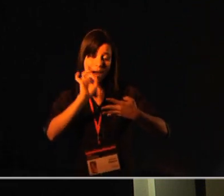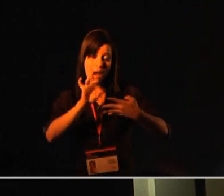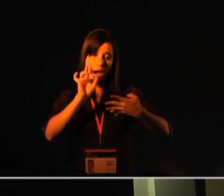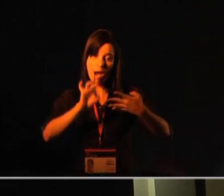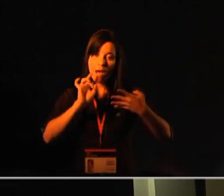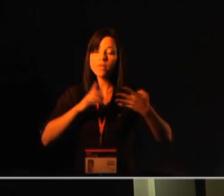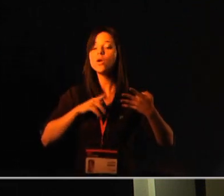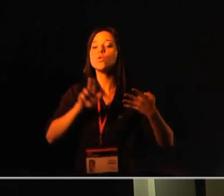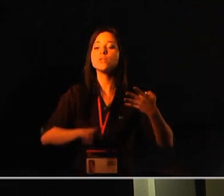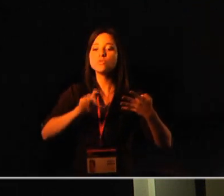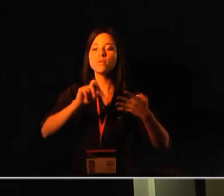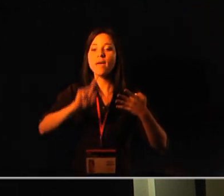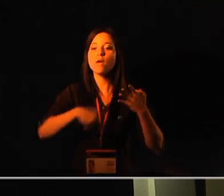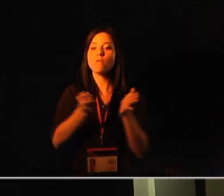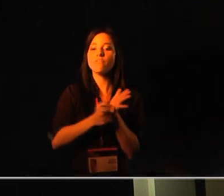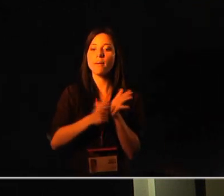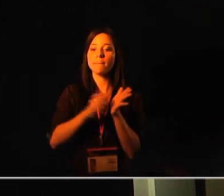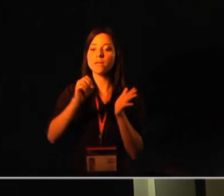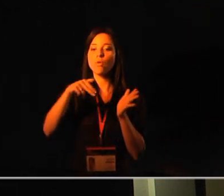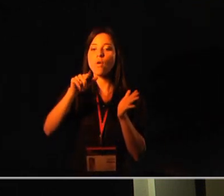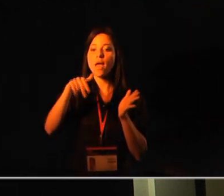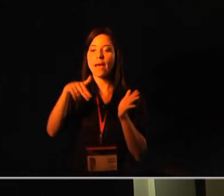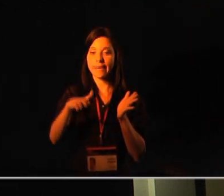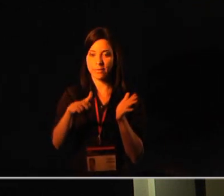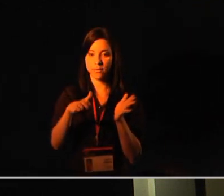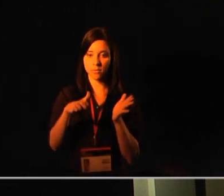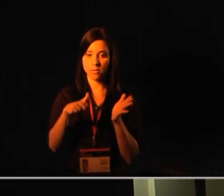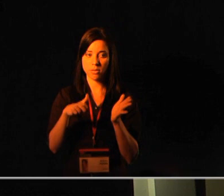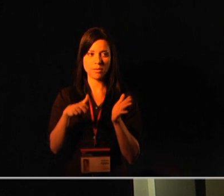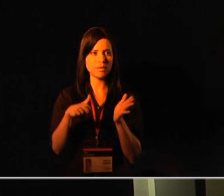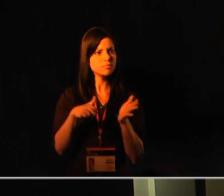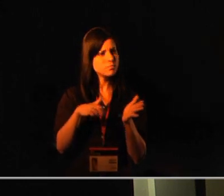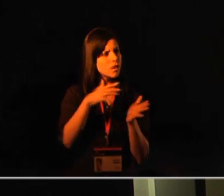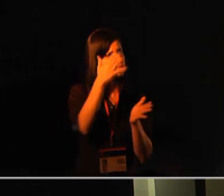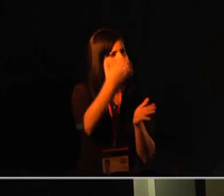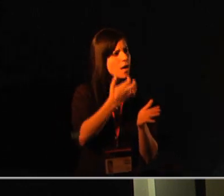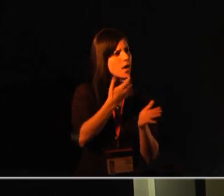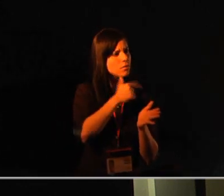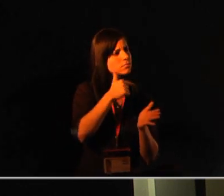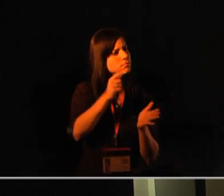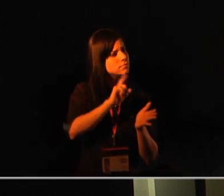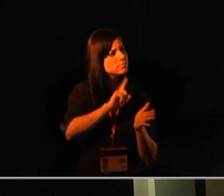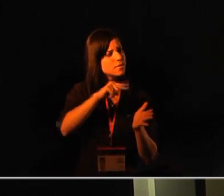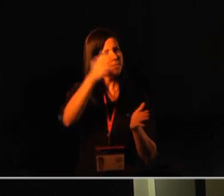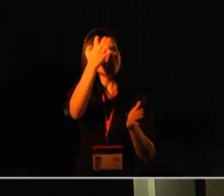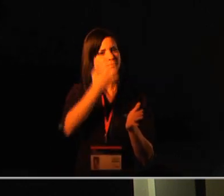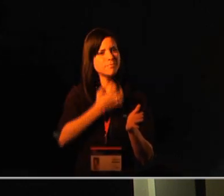daquela, eu utilizo uma ferramenta online. Estou vendo por quê? É sério isso, por